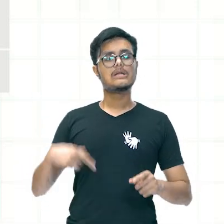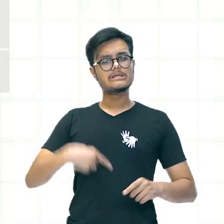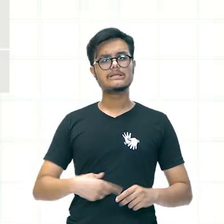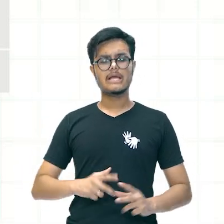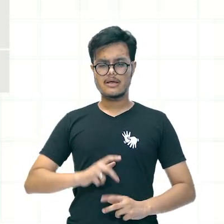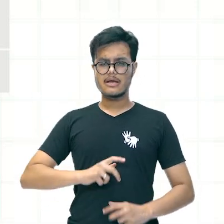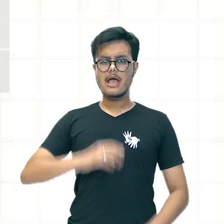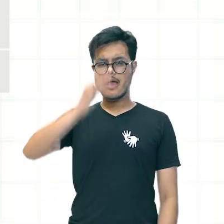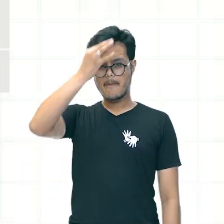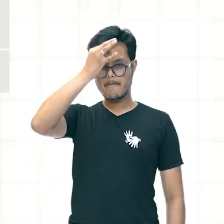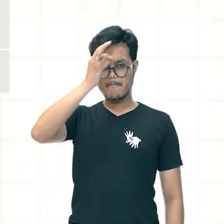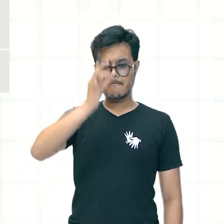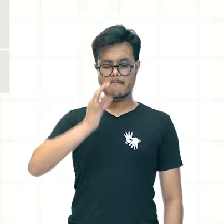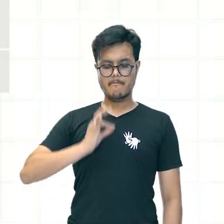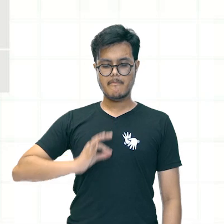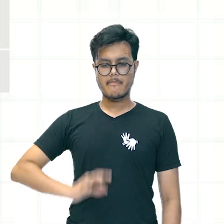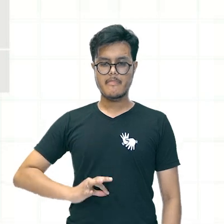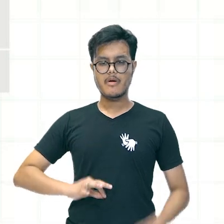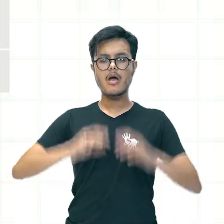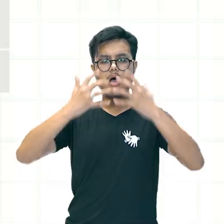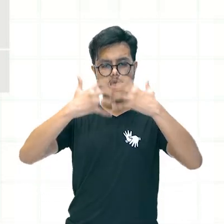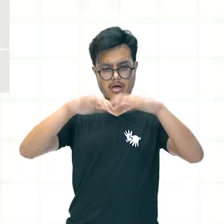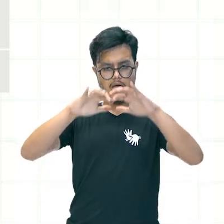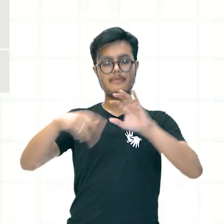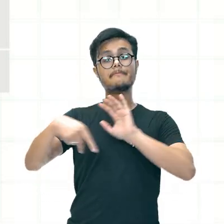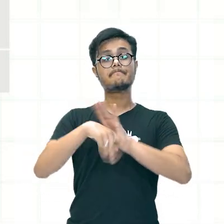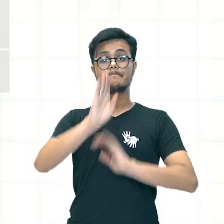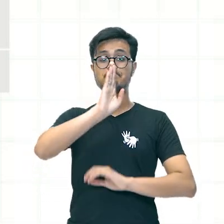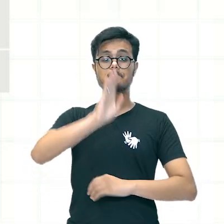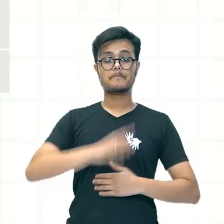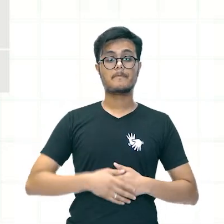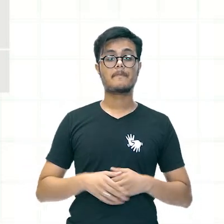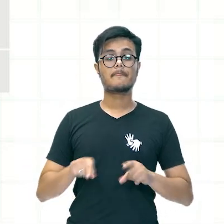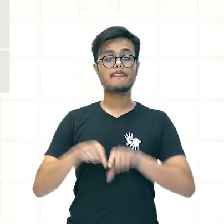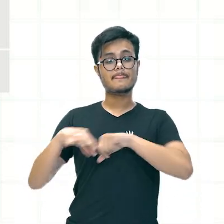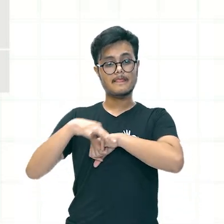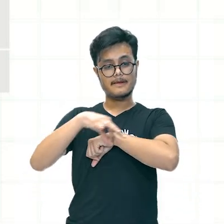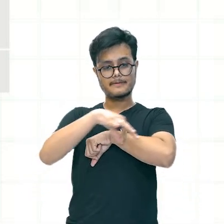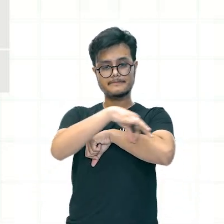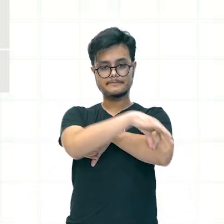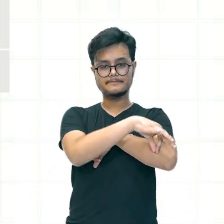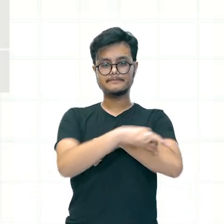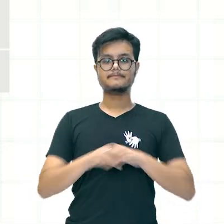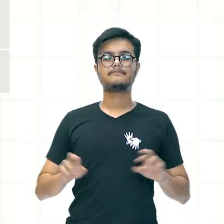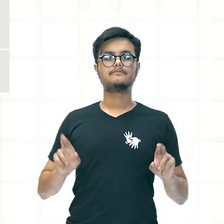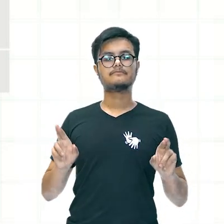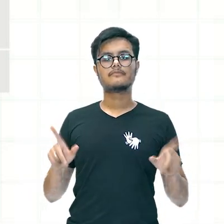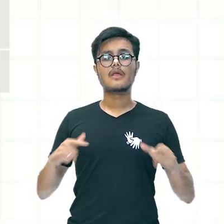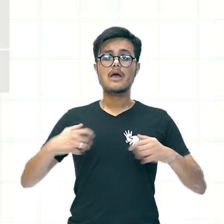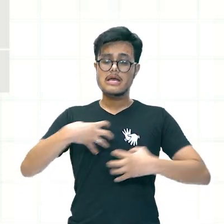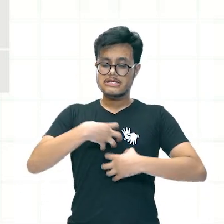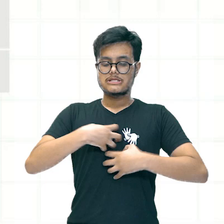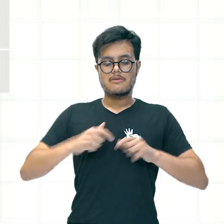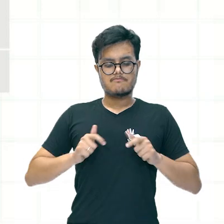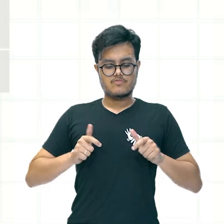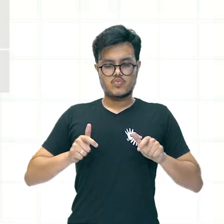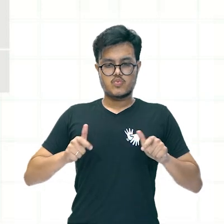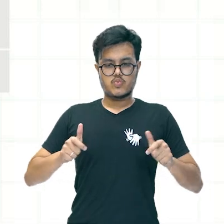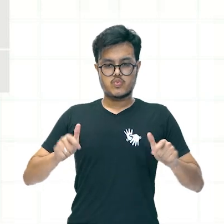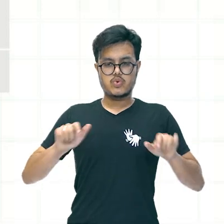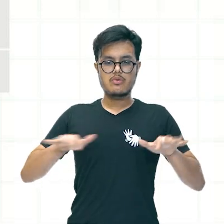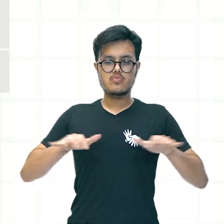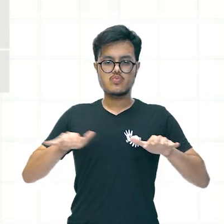aí um sistema nervoso com o encéfalo que como órgão central e a linha lateral diferencial aí dessas espécies, né,